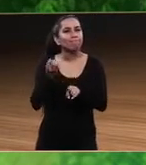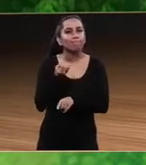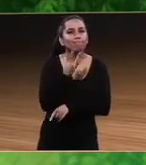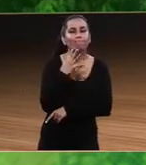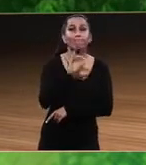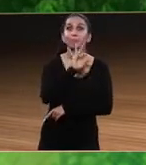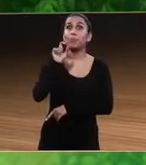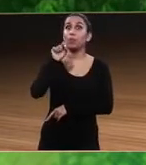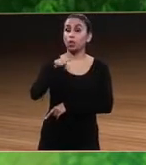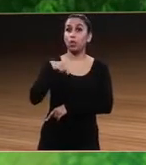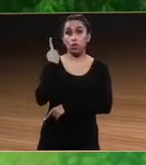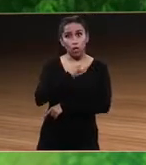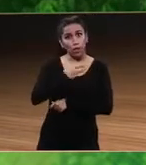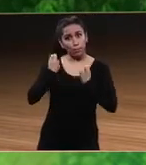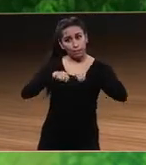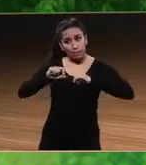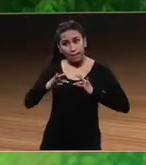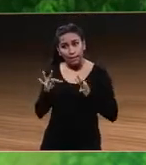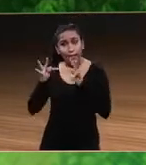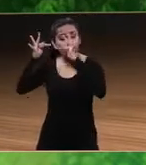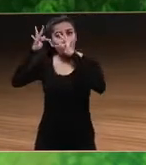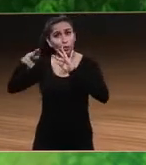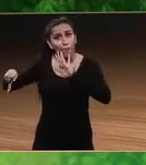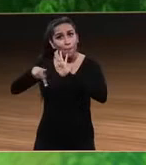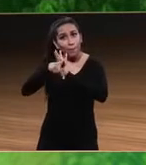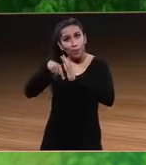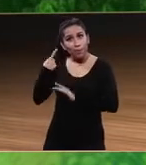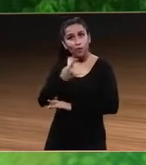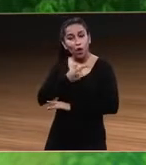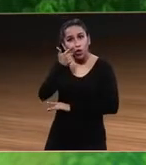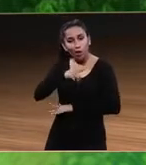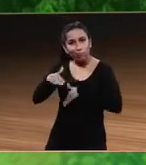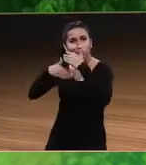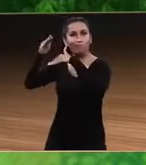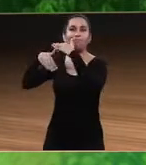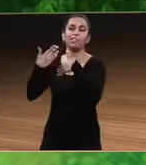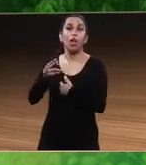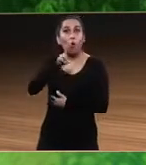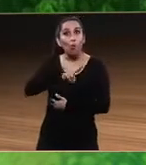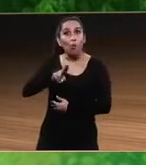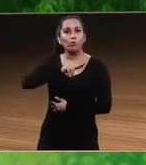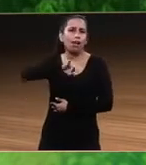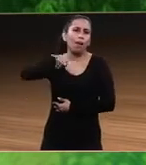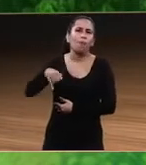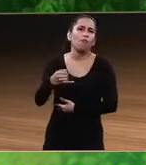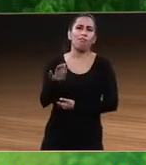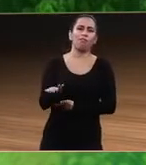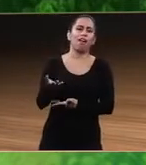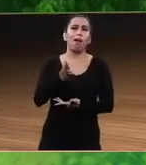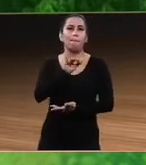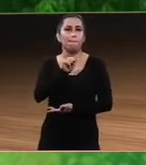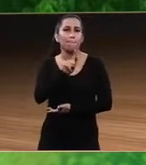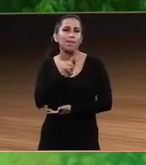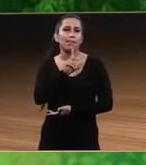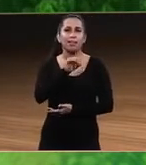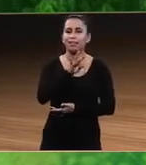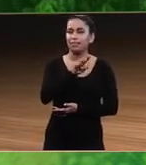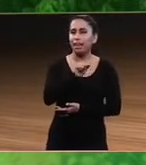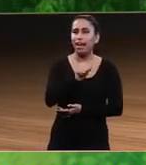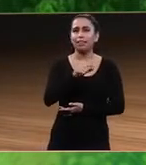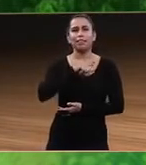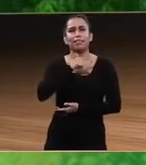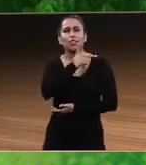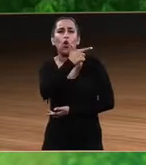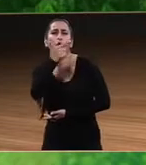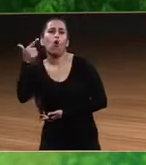devemos ter tecnologia a nosso favor. Aproveitar as ferramentas disponíveis como Big Data, Nanosatélite, entre outros,